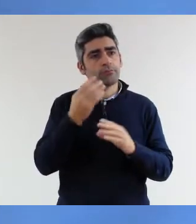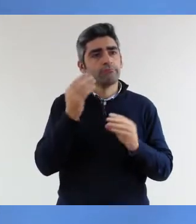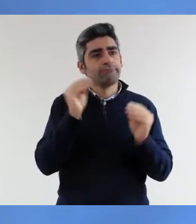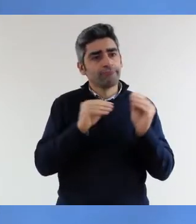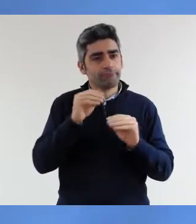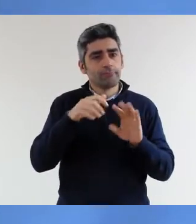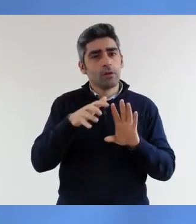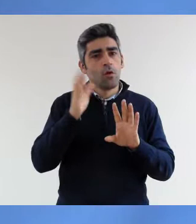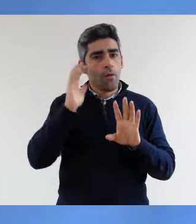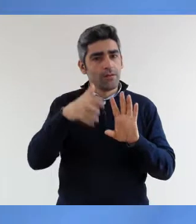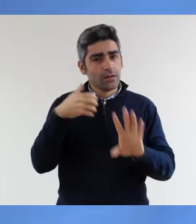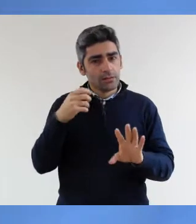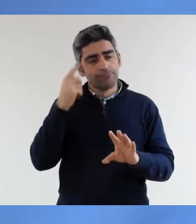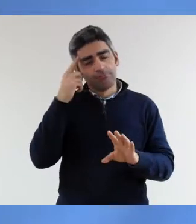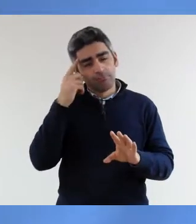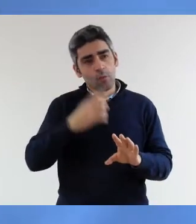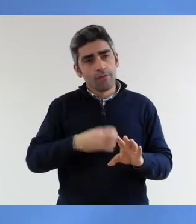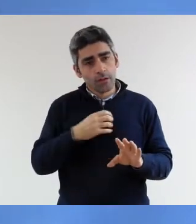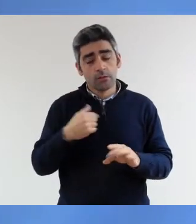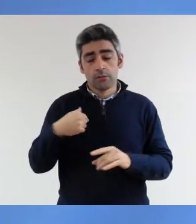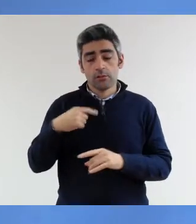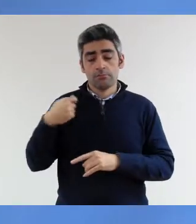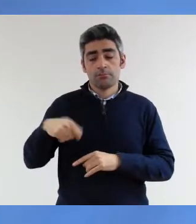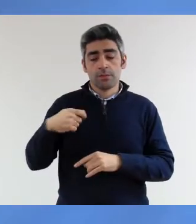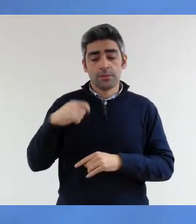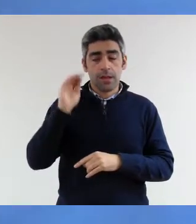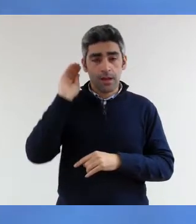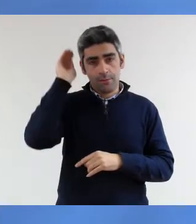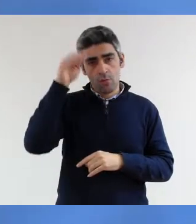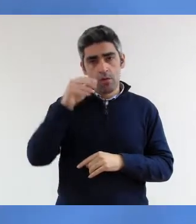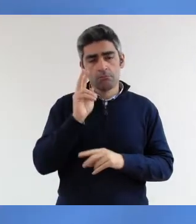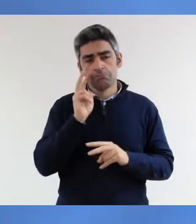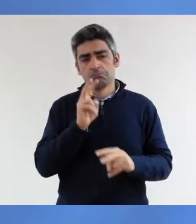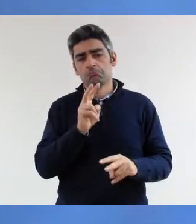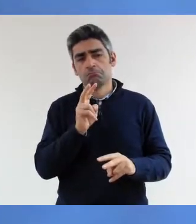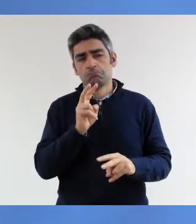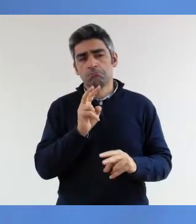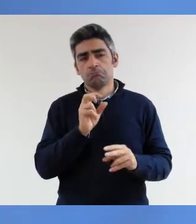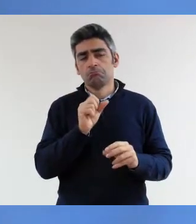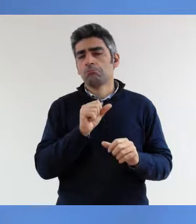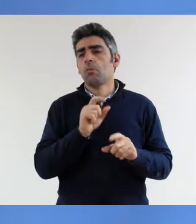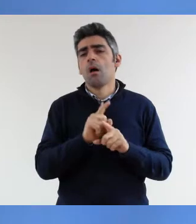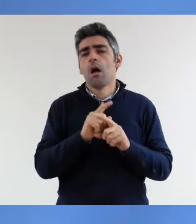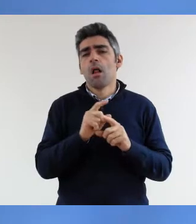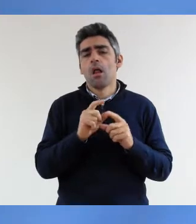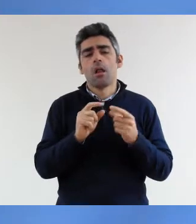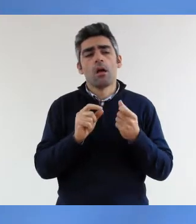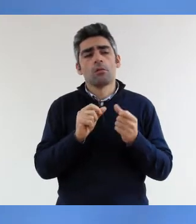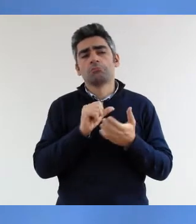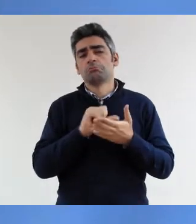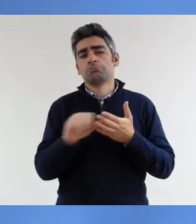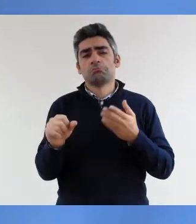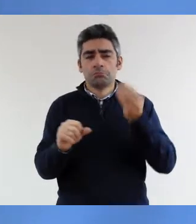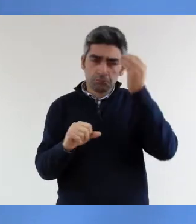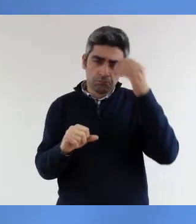esta conferência foi a pensar na confiança que o presidente da república não se ligou a